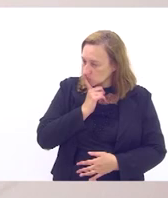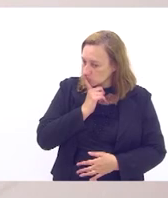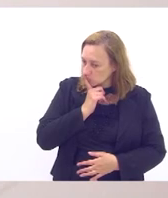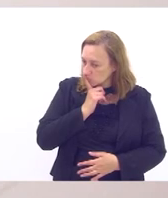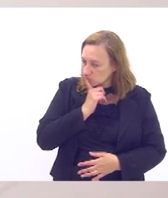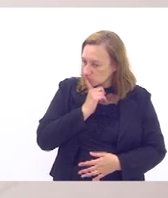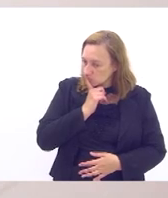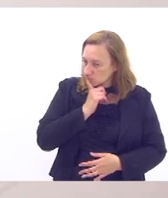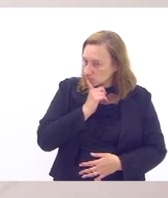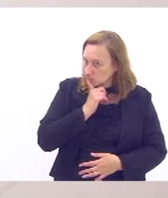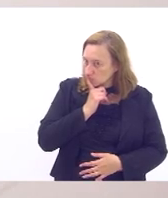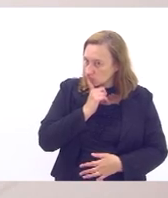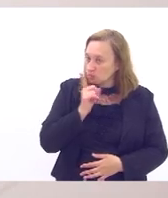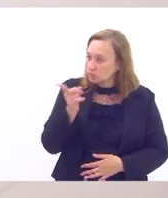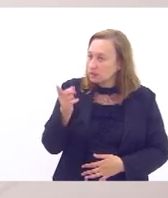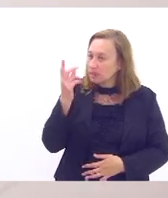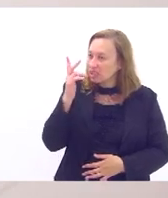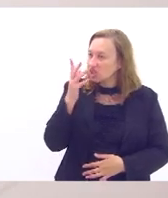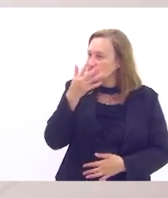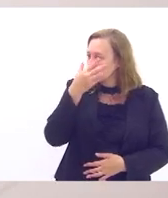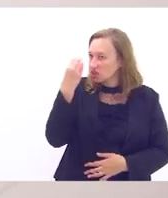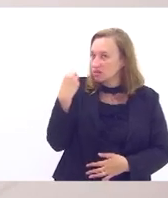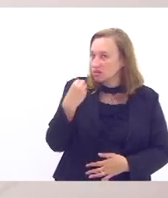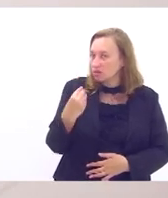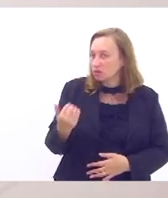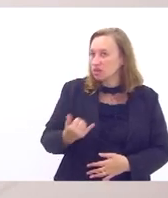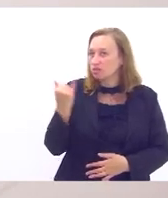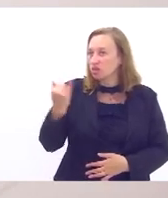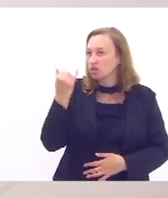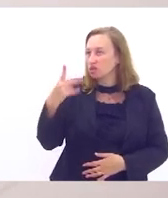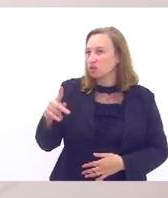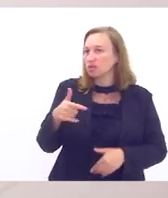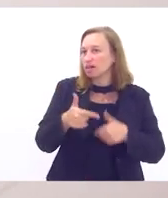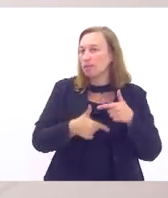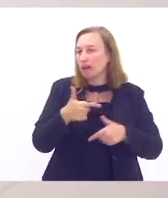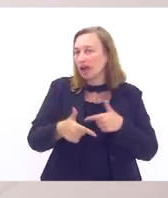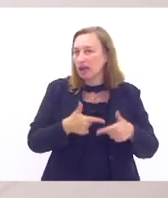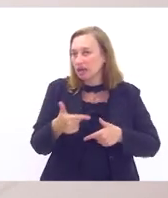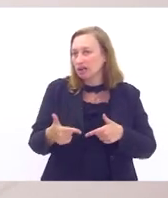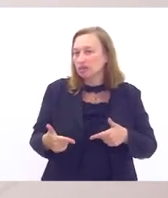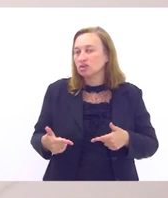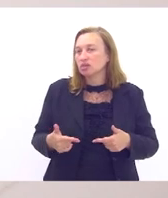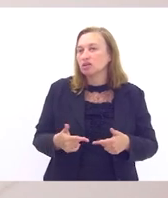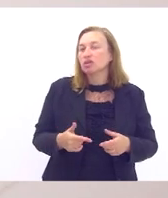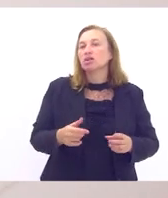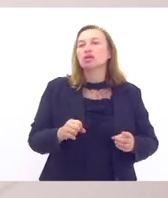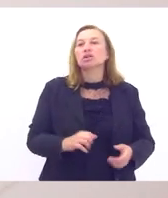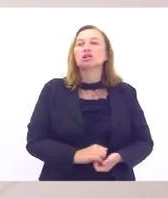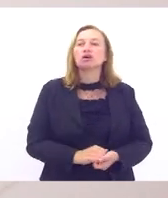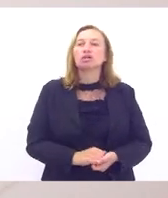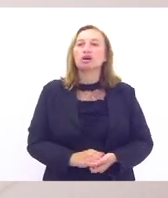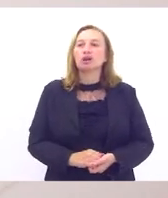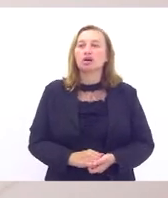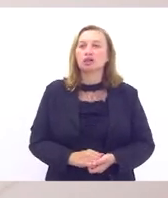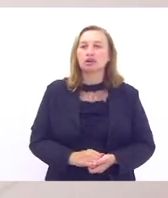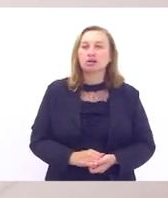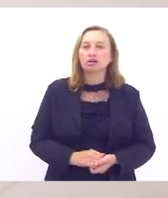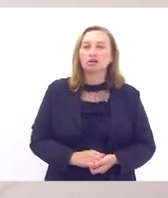na sua resgate, esqueceu uma questão que é importante, que tem a ver com o seu mandato e com uma demanda da sociedade civil, que foi